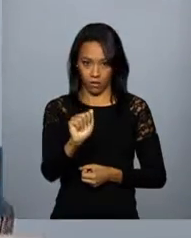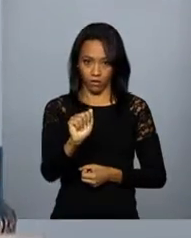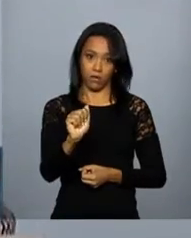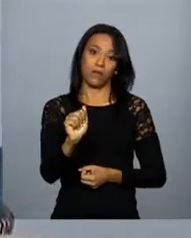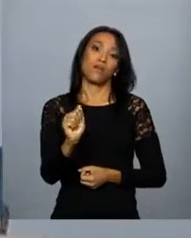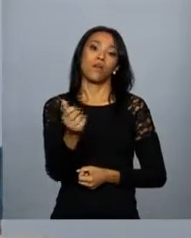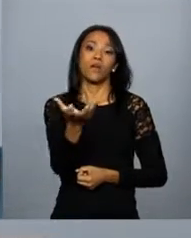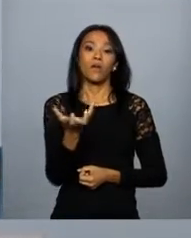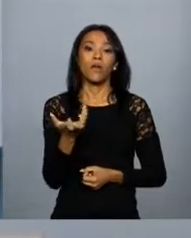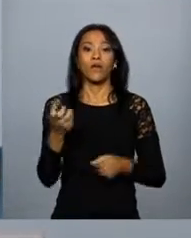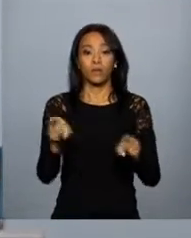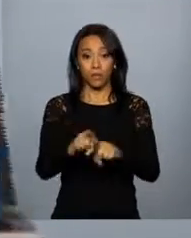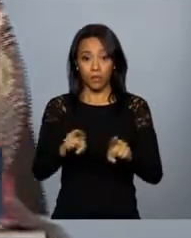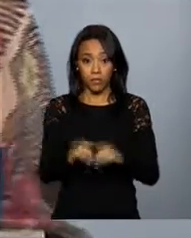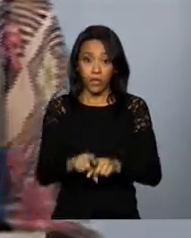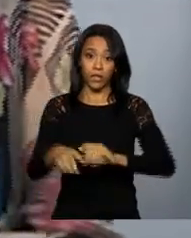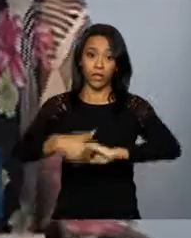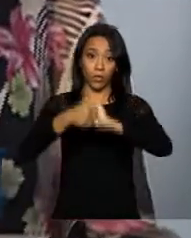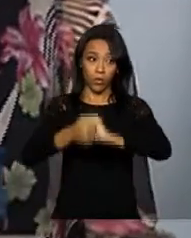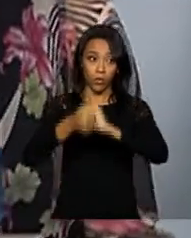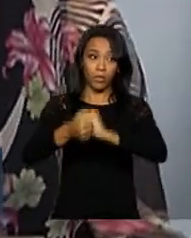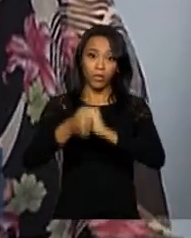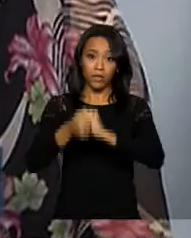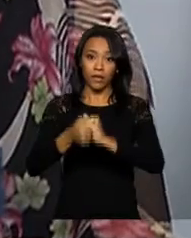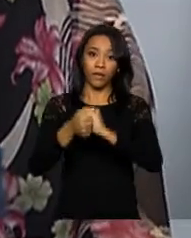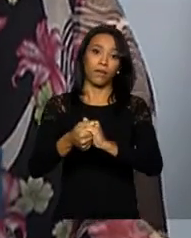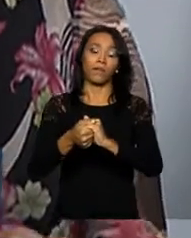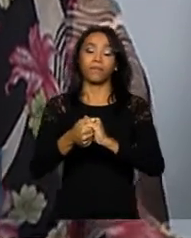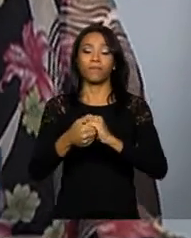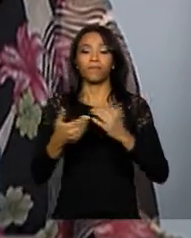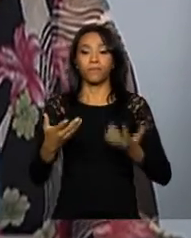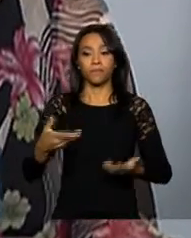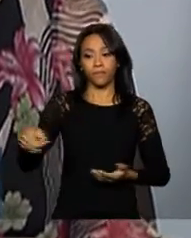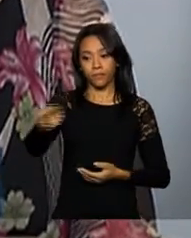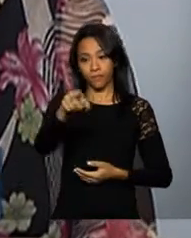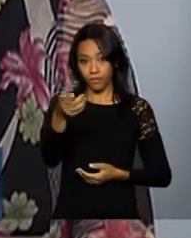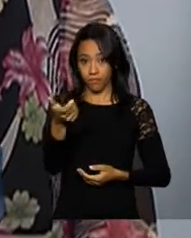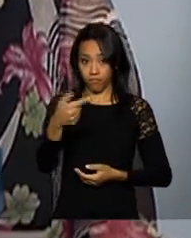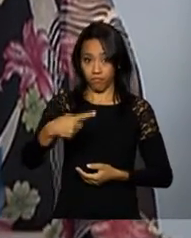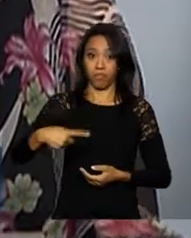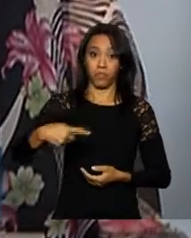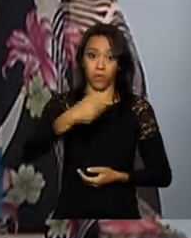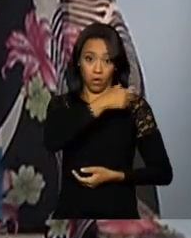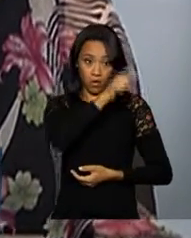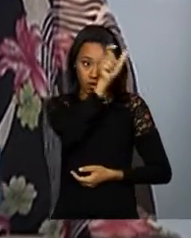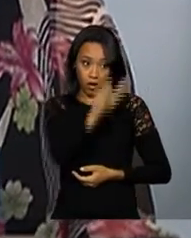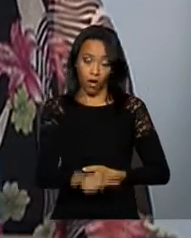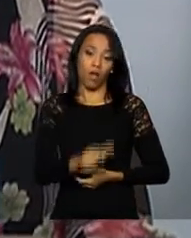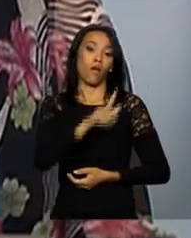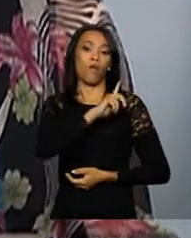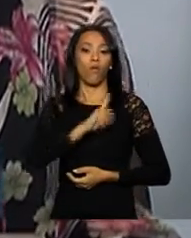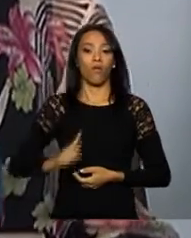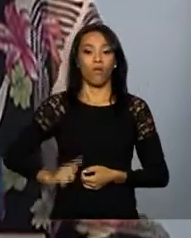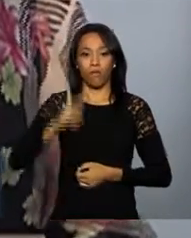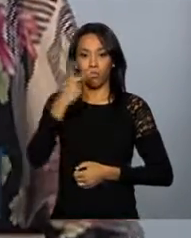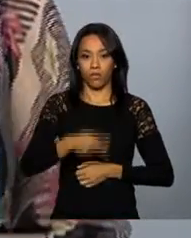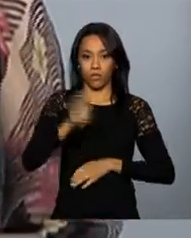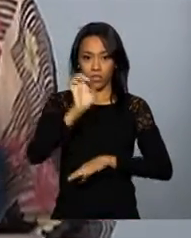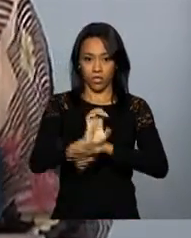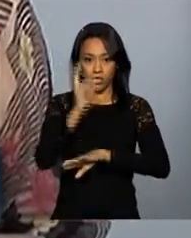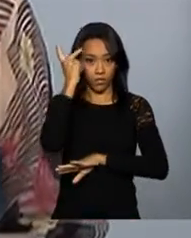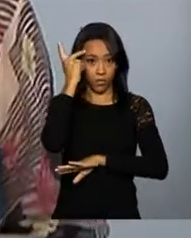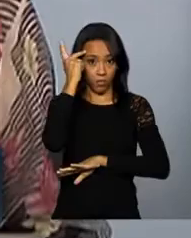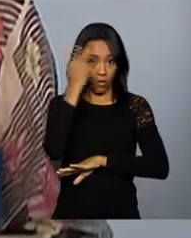quero também cumprimentar o nosso governador de São Paulo, Geraldo Alckmin, o